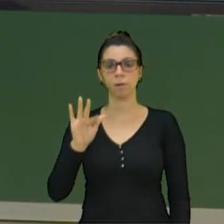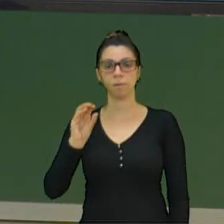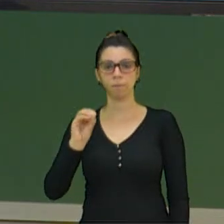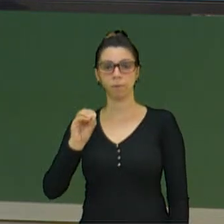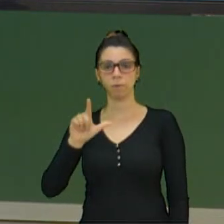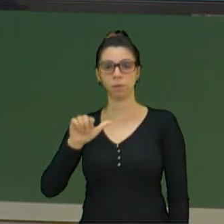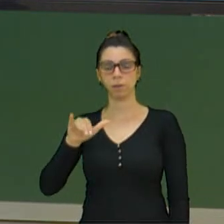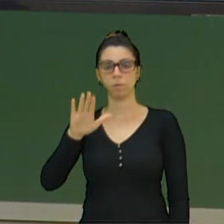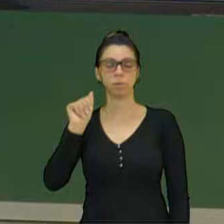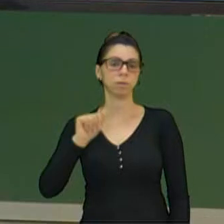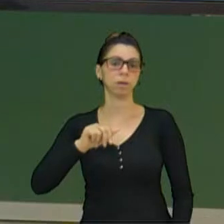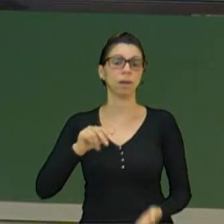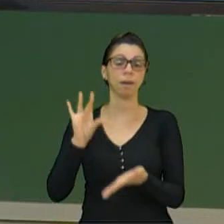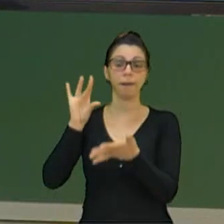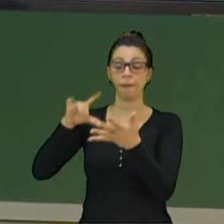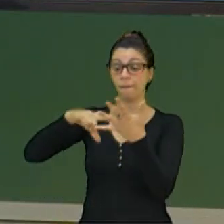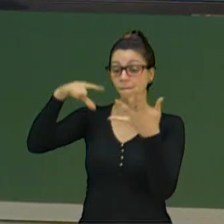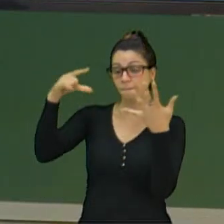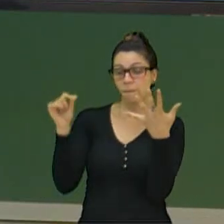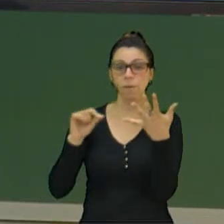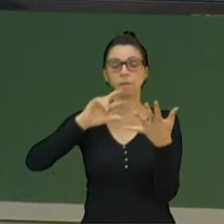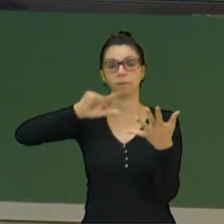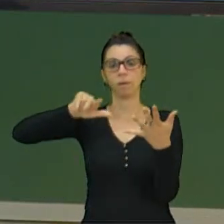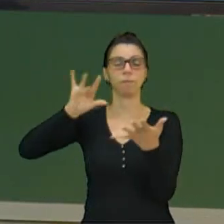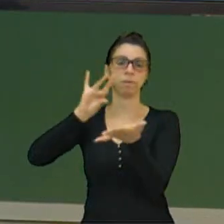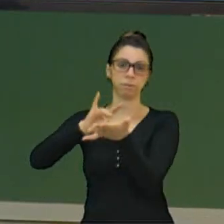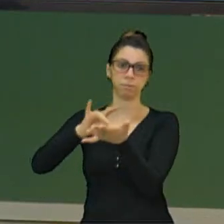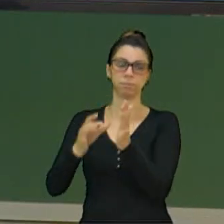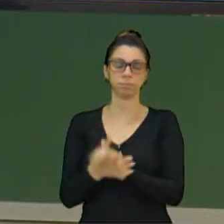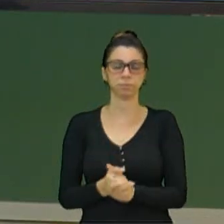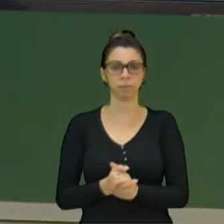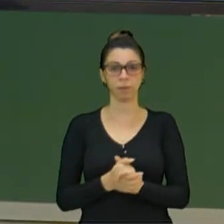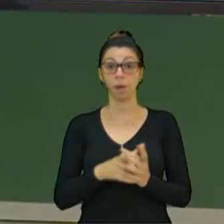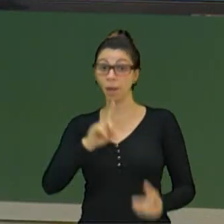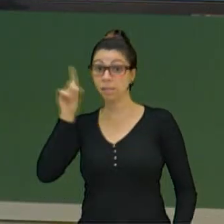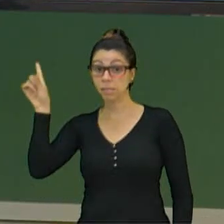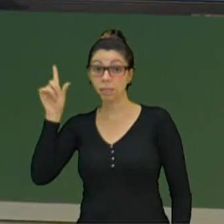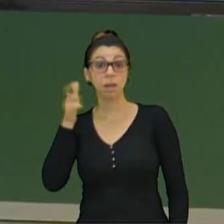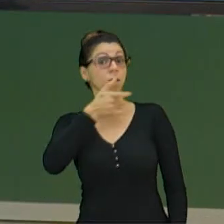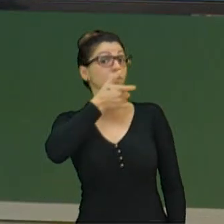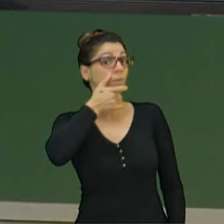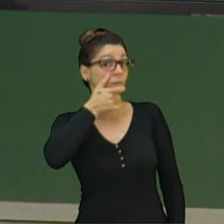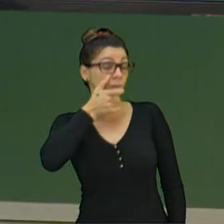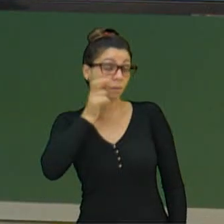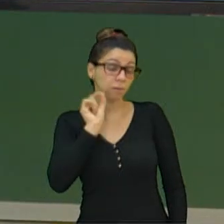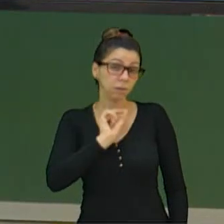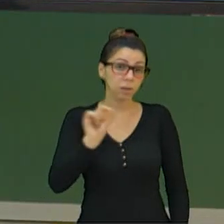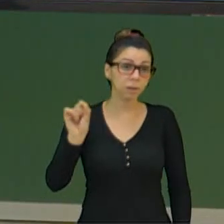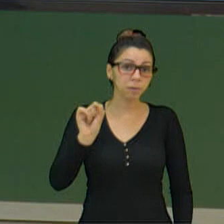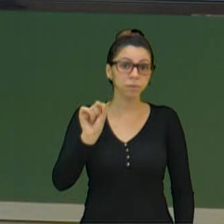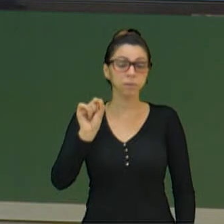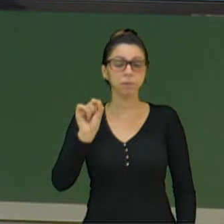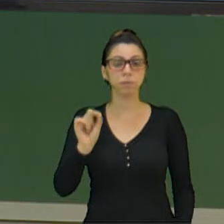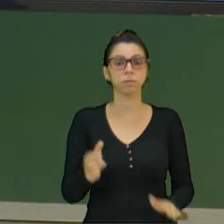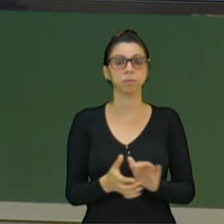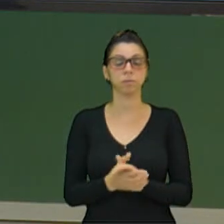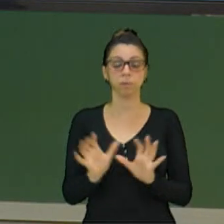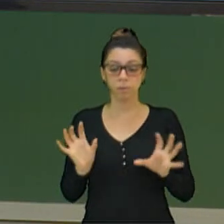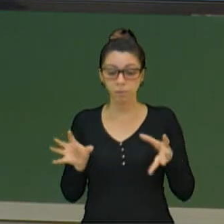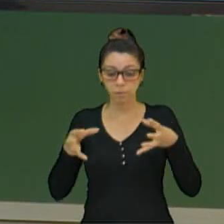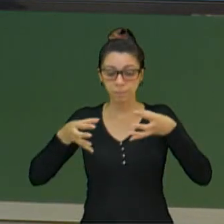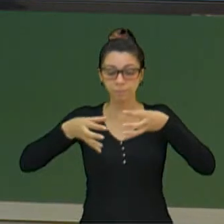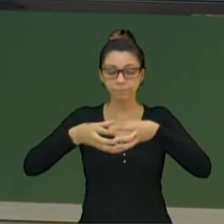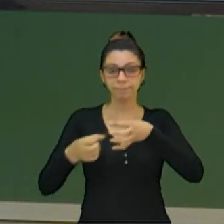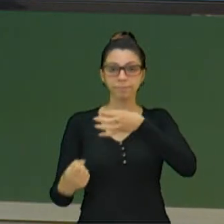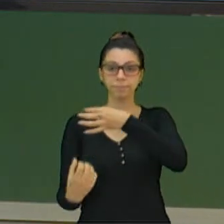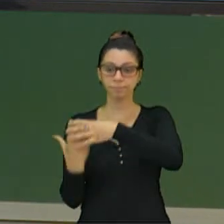Agora eu vou contar para vocês, é mais por curiosidade, você não precisa decorar todos esses nomes, mas eu vou contar para você sobre os grupos de